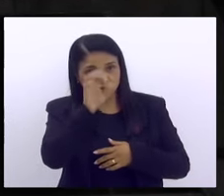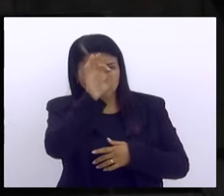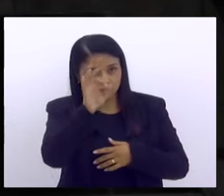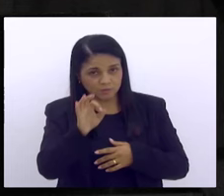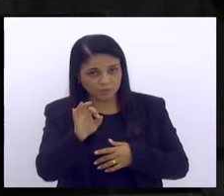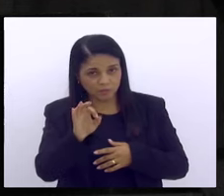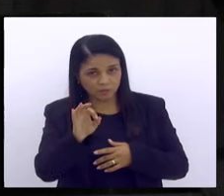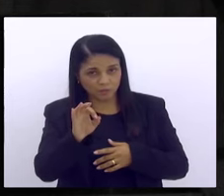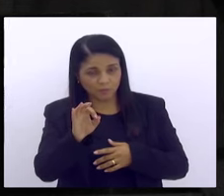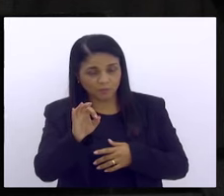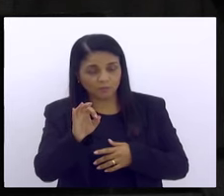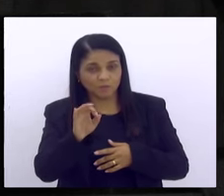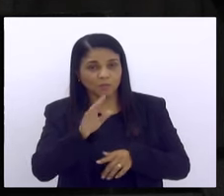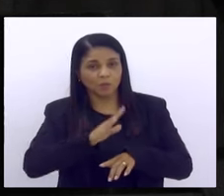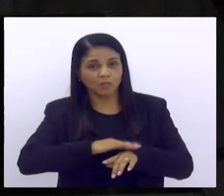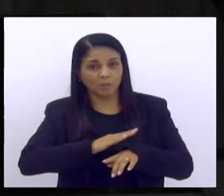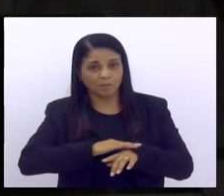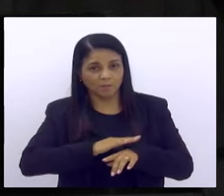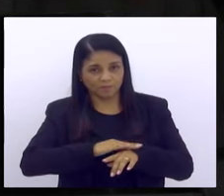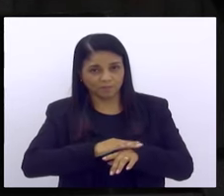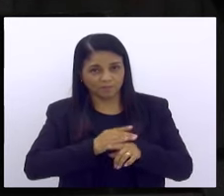de ônibus. E continua.